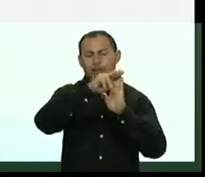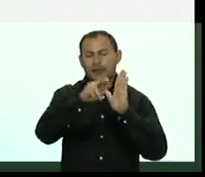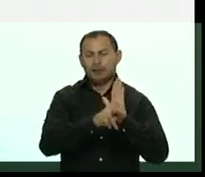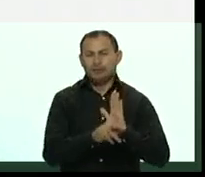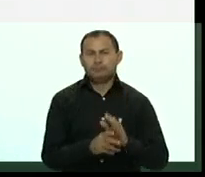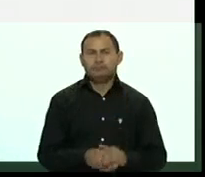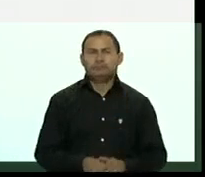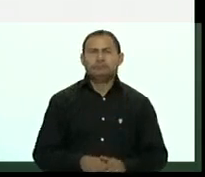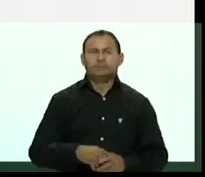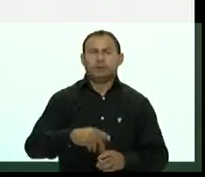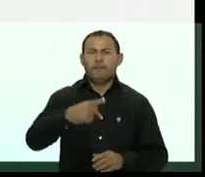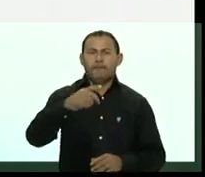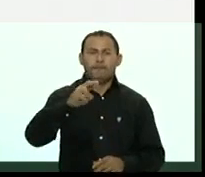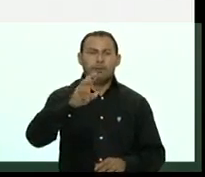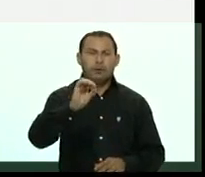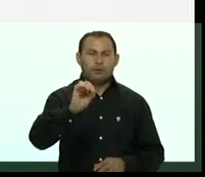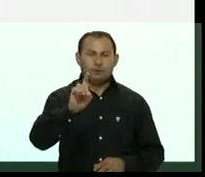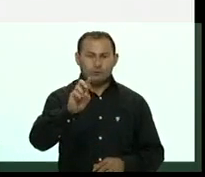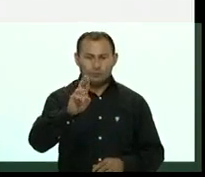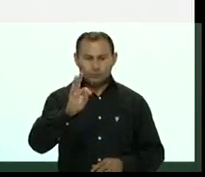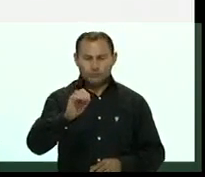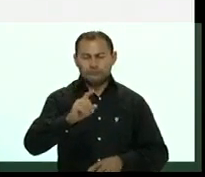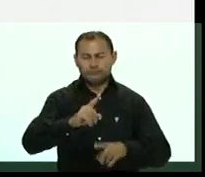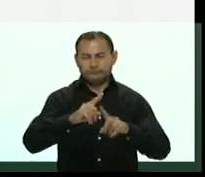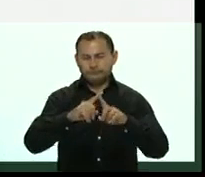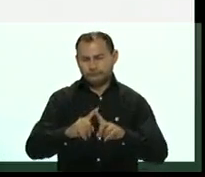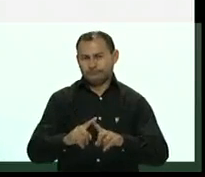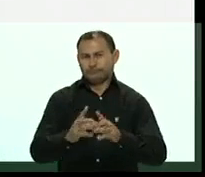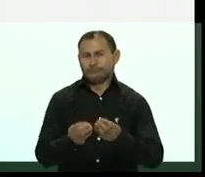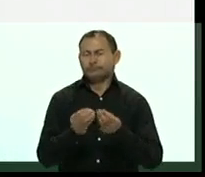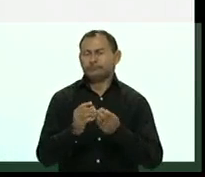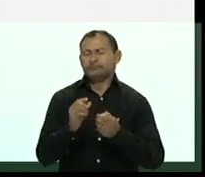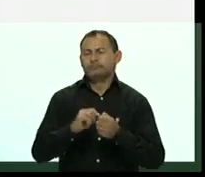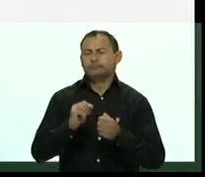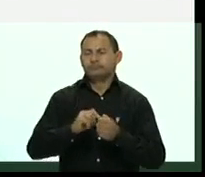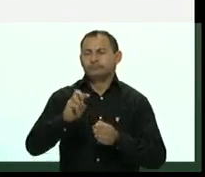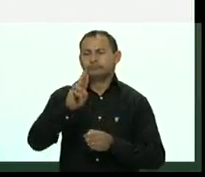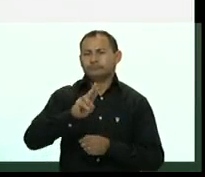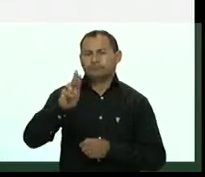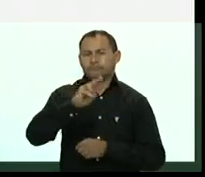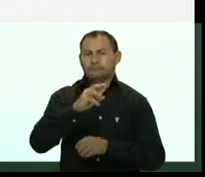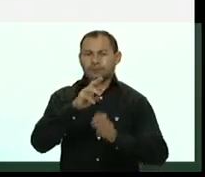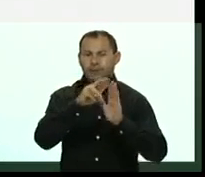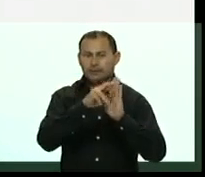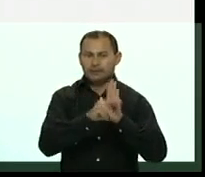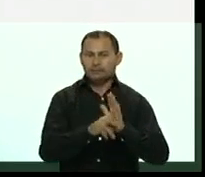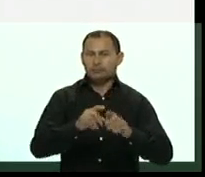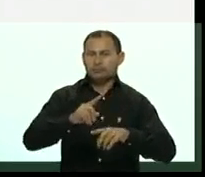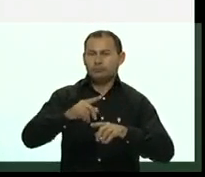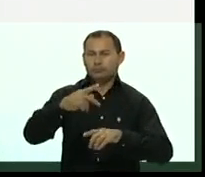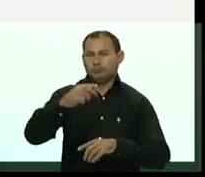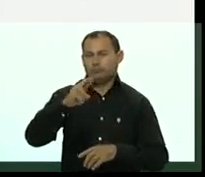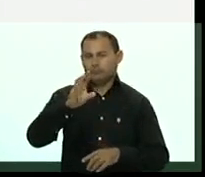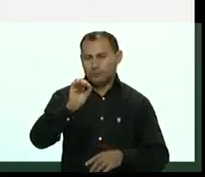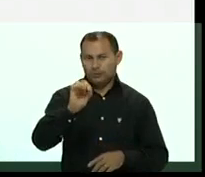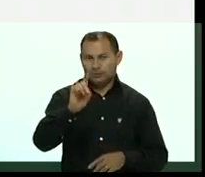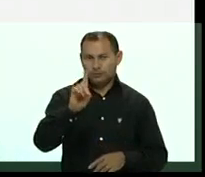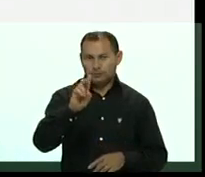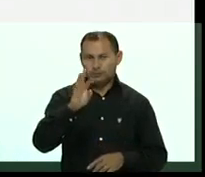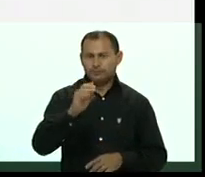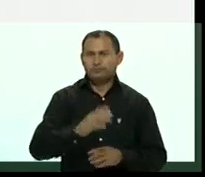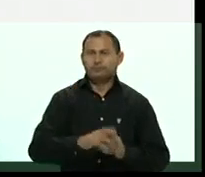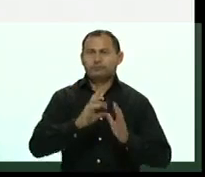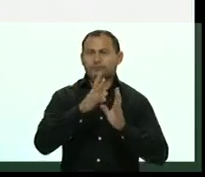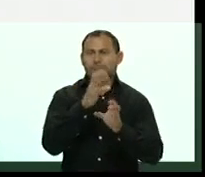do produto. Como que nós fazemos para aplicar a regrinha do produto? Nós temos que calcular